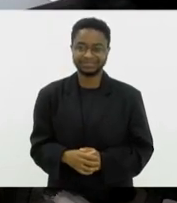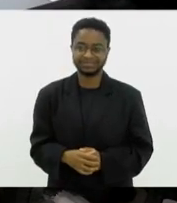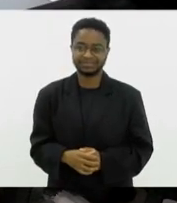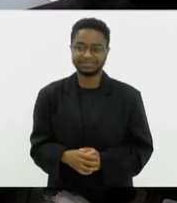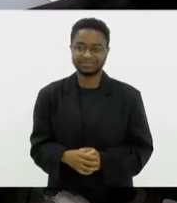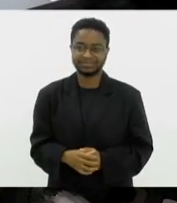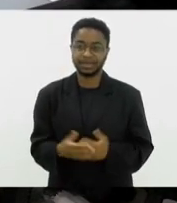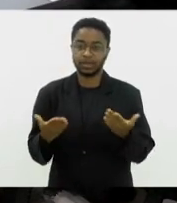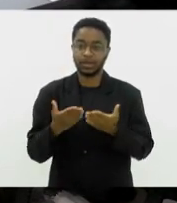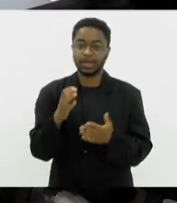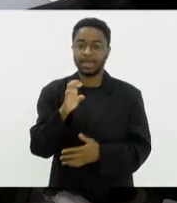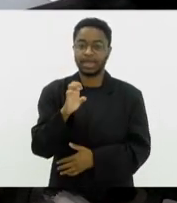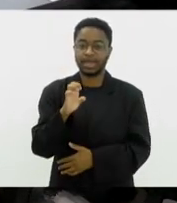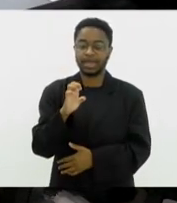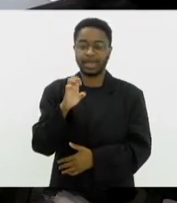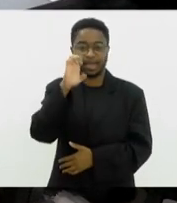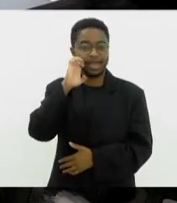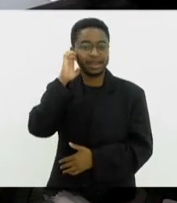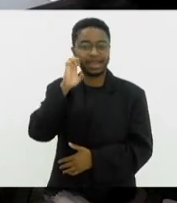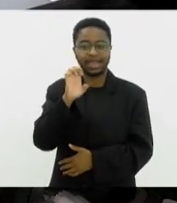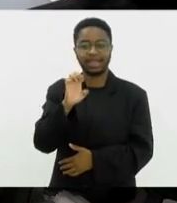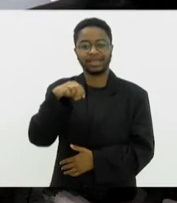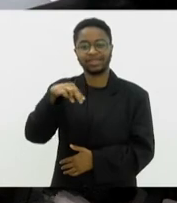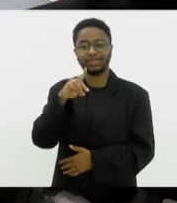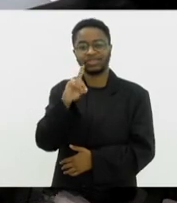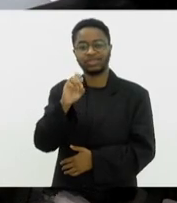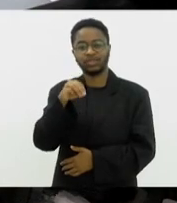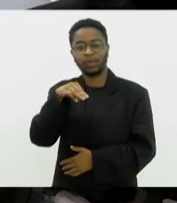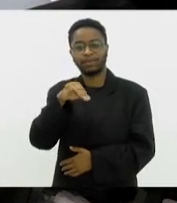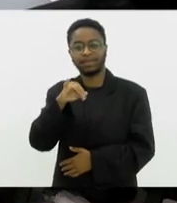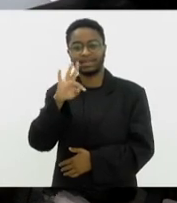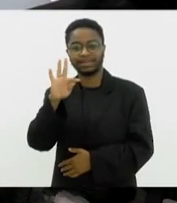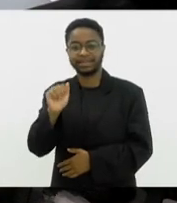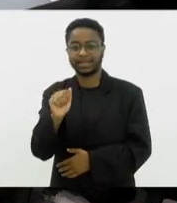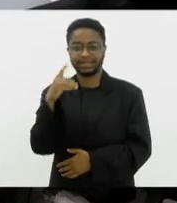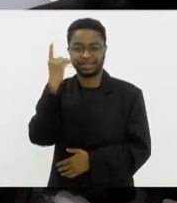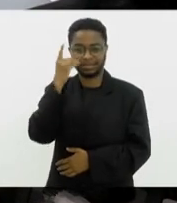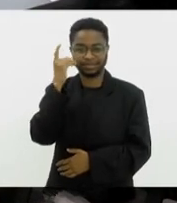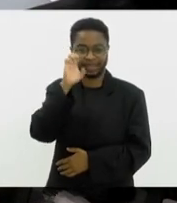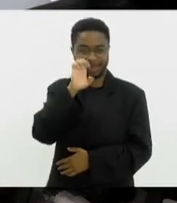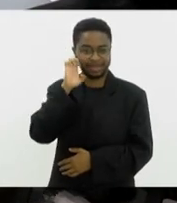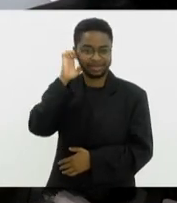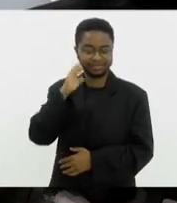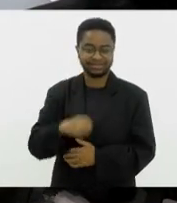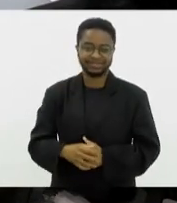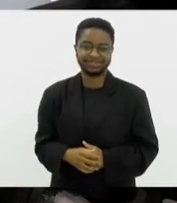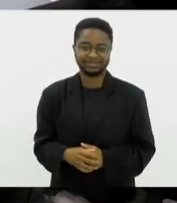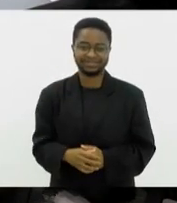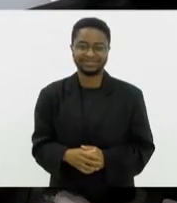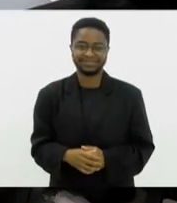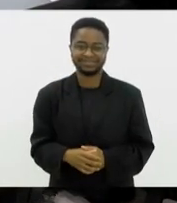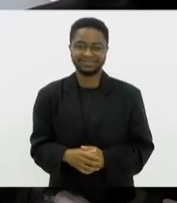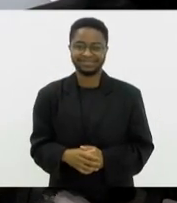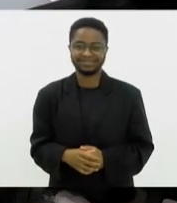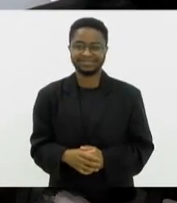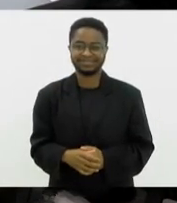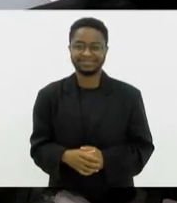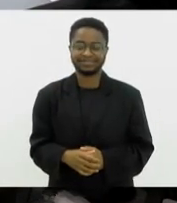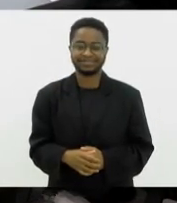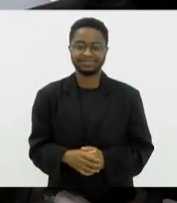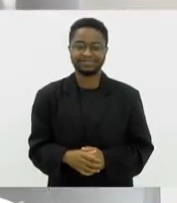A Élica vai ser a indômita. É. Indômita deputada Élica Takemoto. Bem,